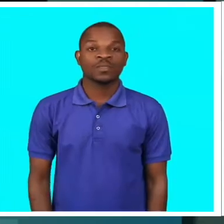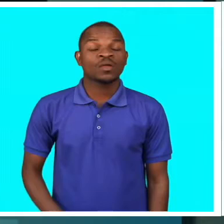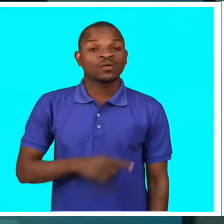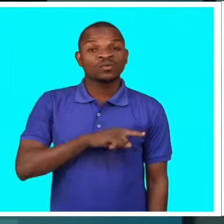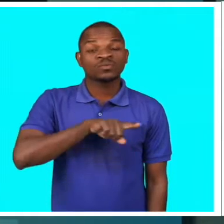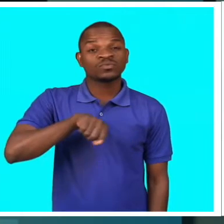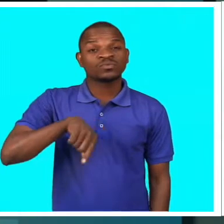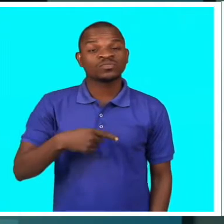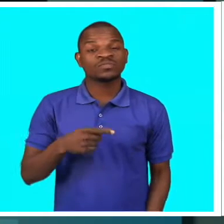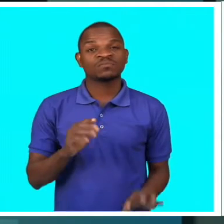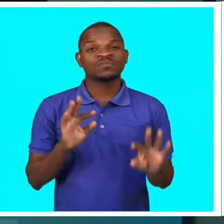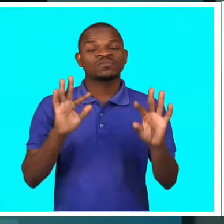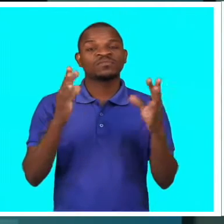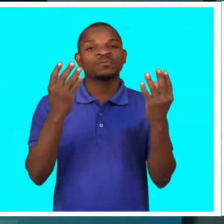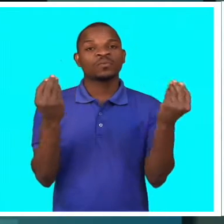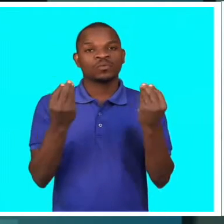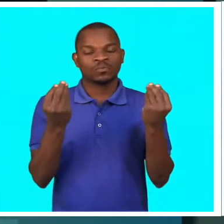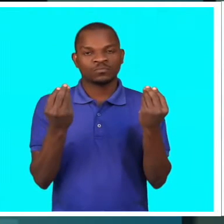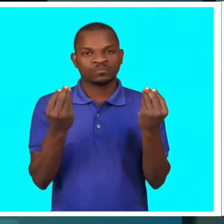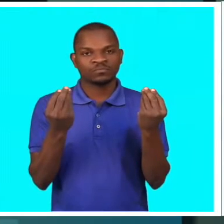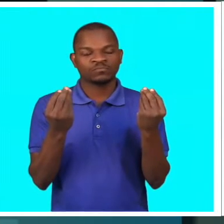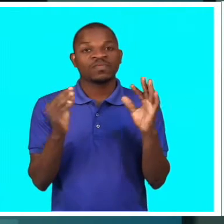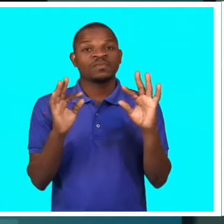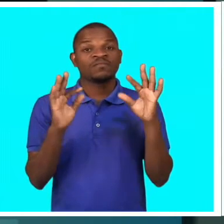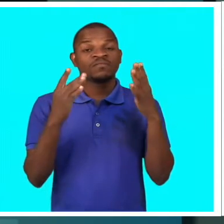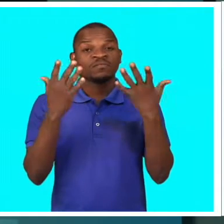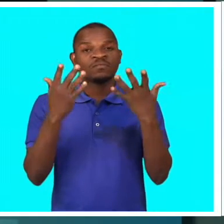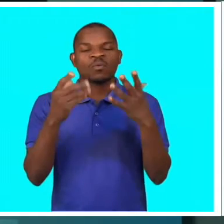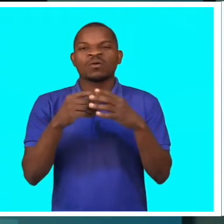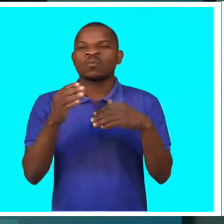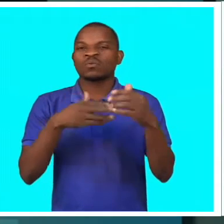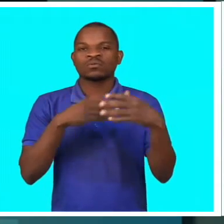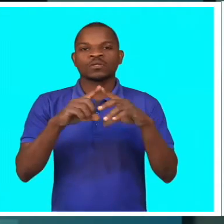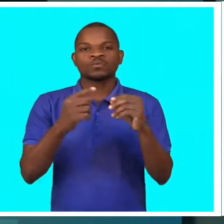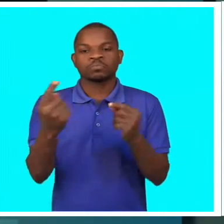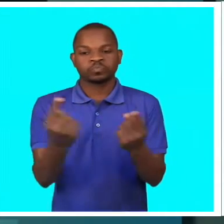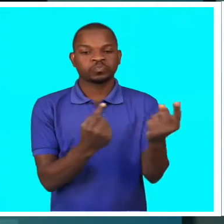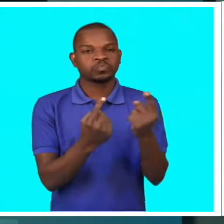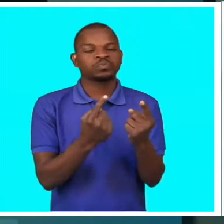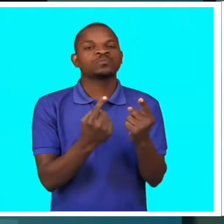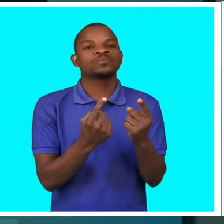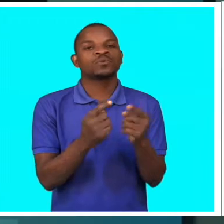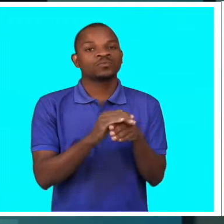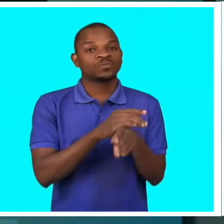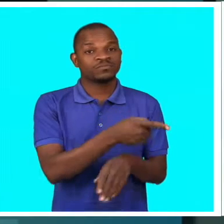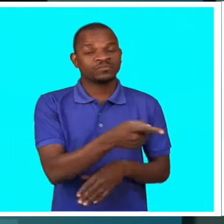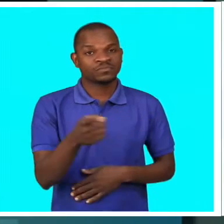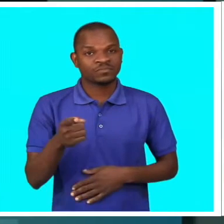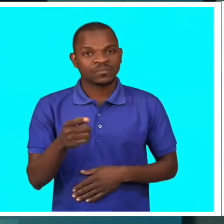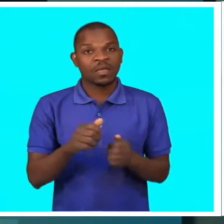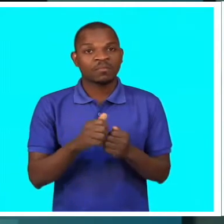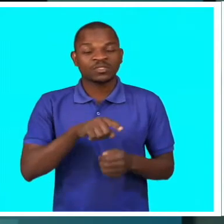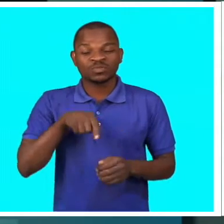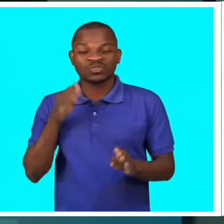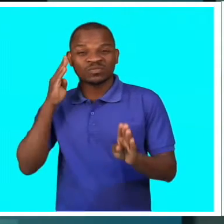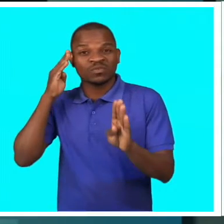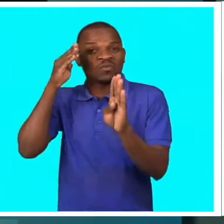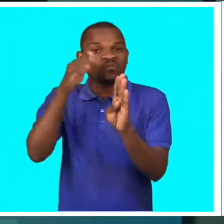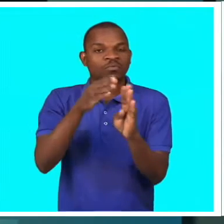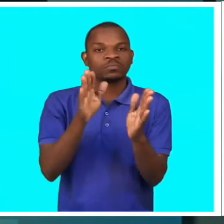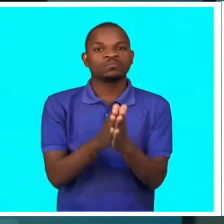Nós vivemos de imediatismo, nós vivemos daquilo que aparece à nossa frente e nós não conseguimos ter um